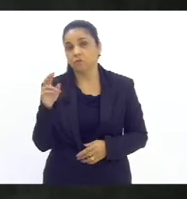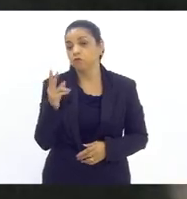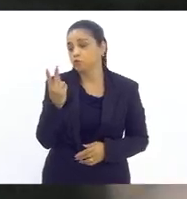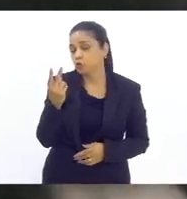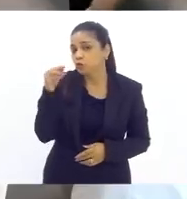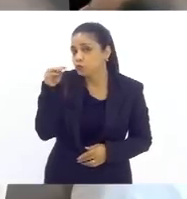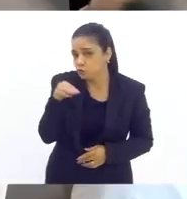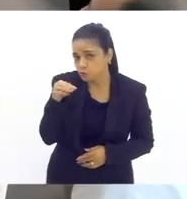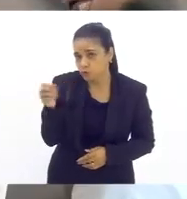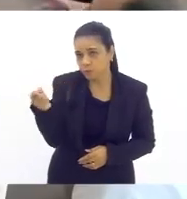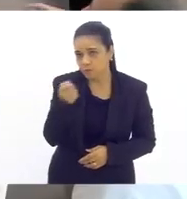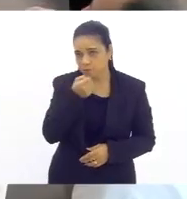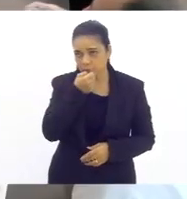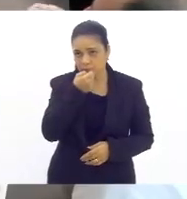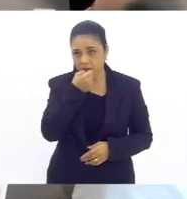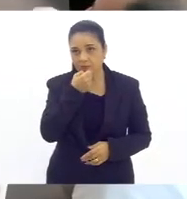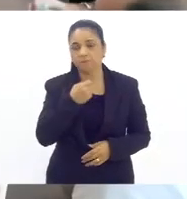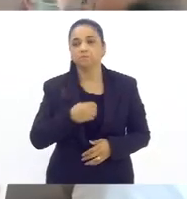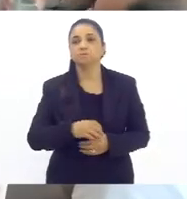minutinhos